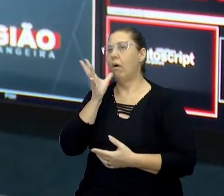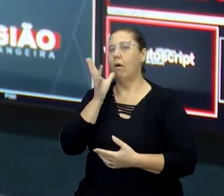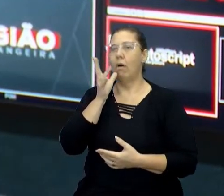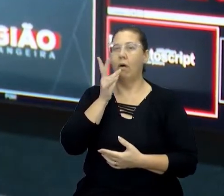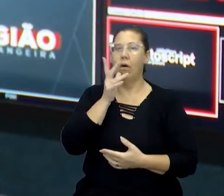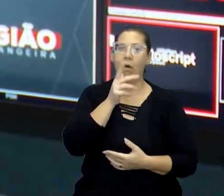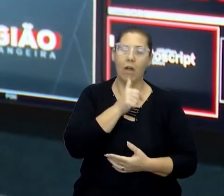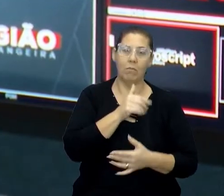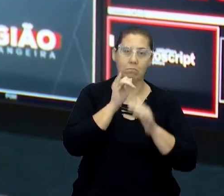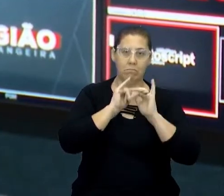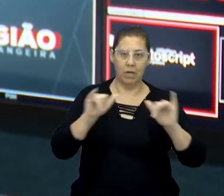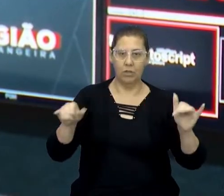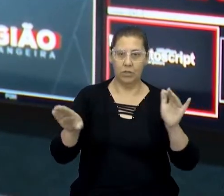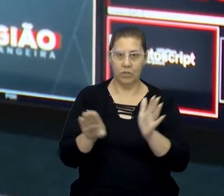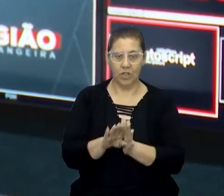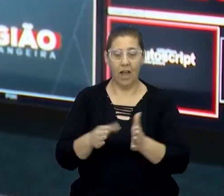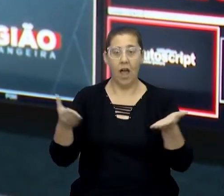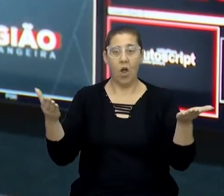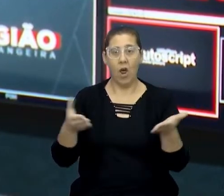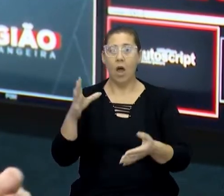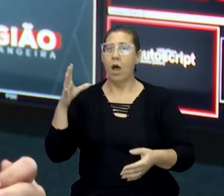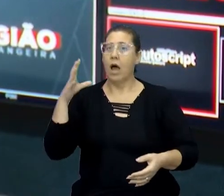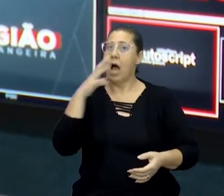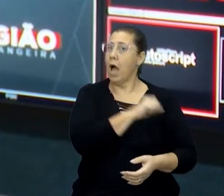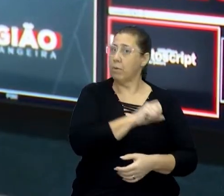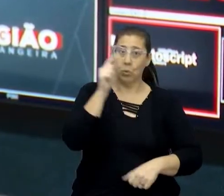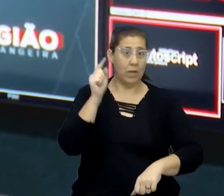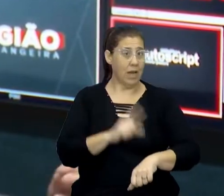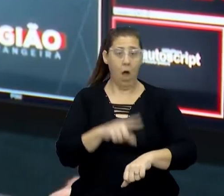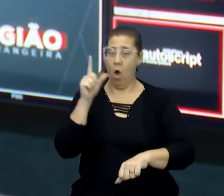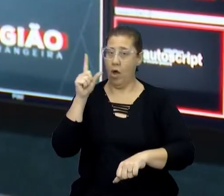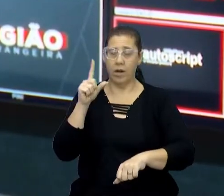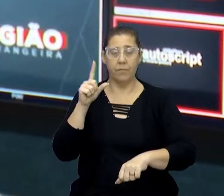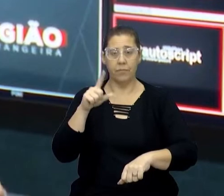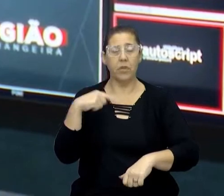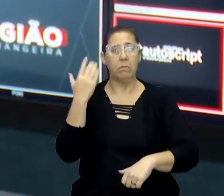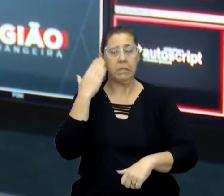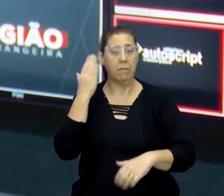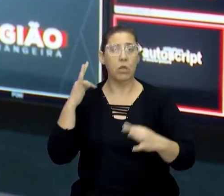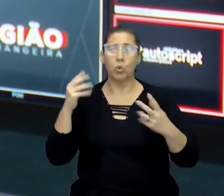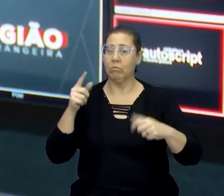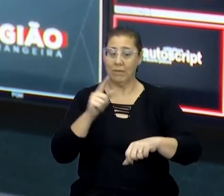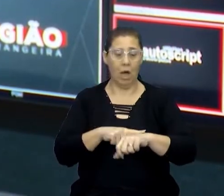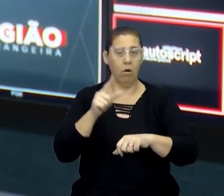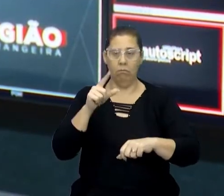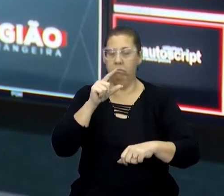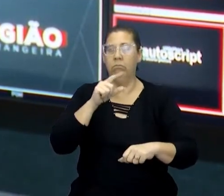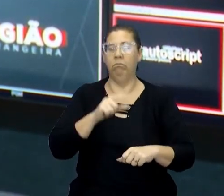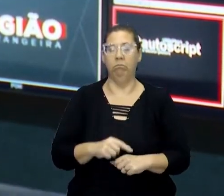para chegar. Hoje tudo é muito rápido, imediato, a gente tem que estar sabendo de tudo.